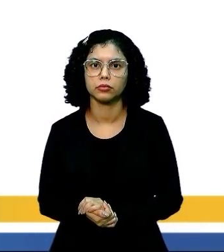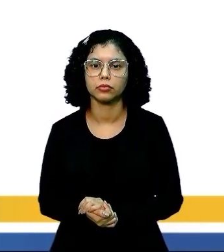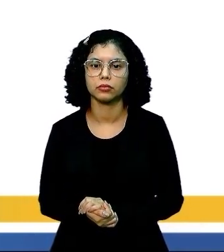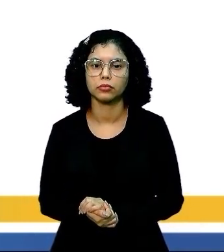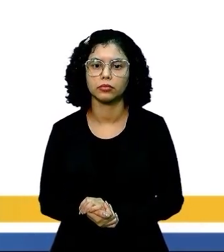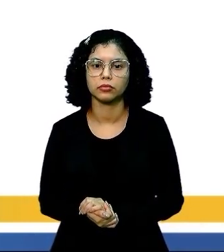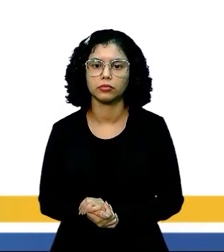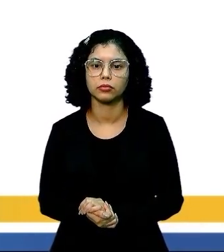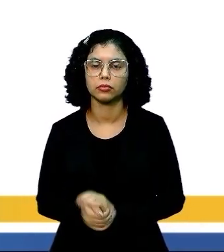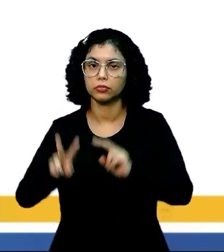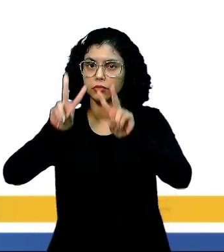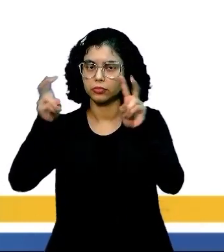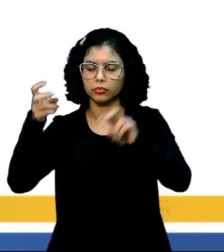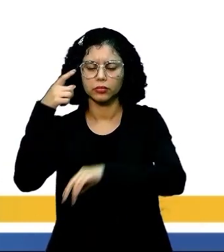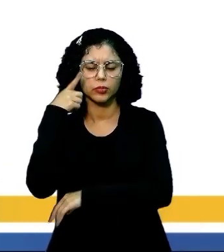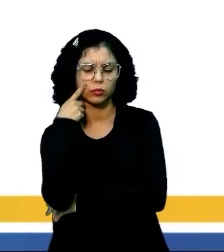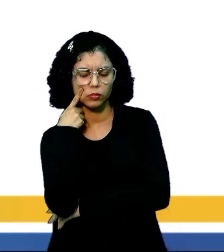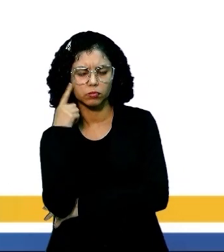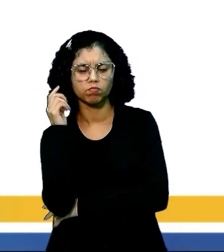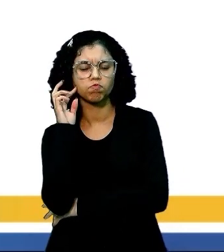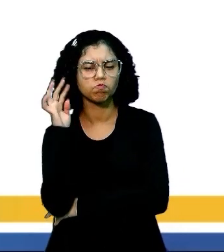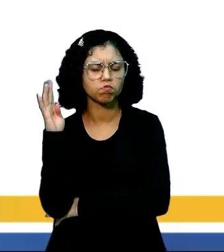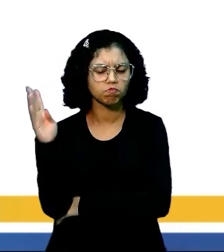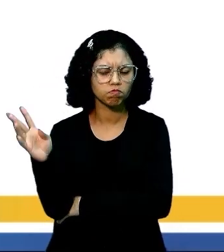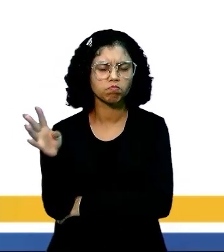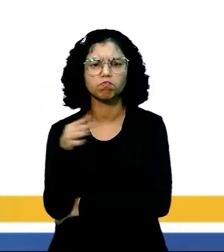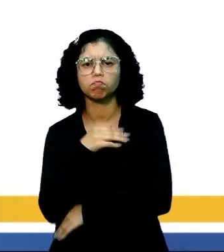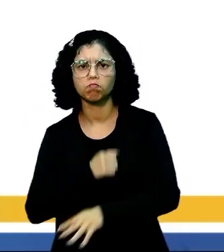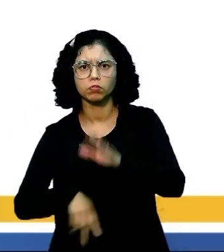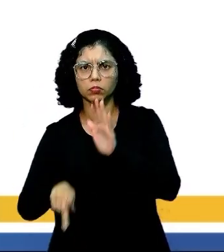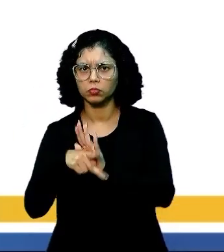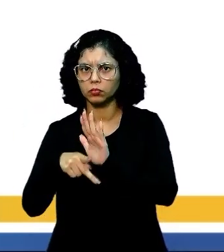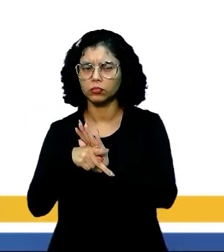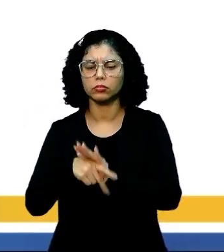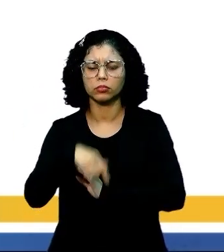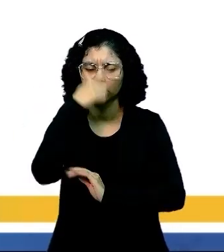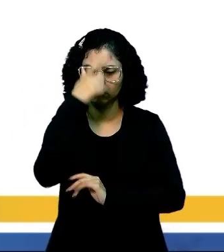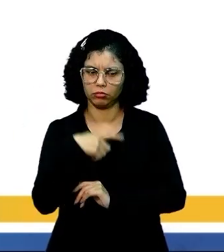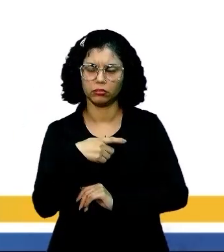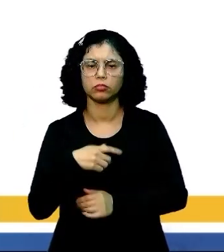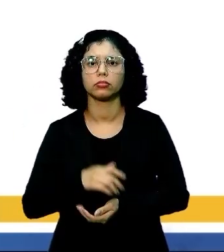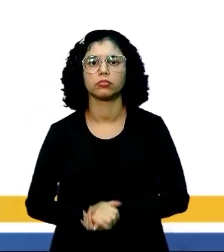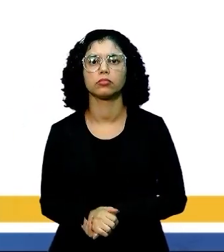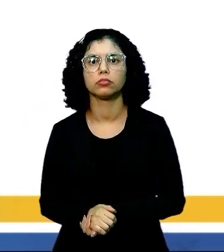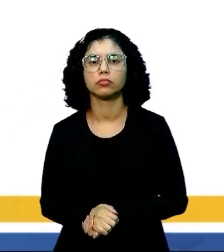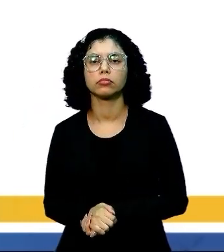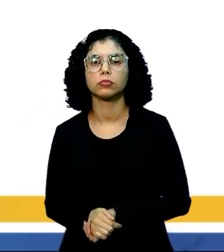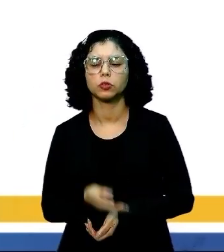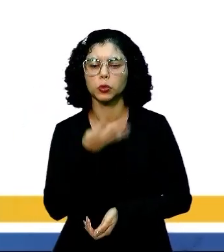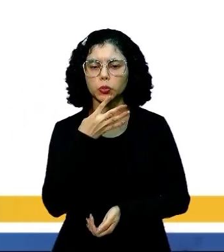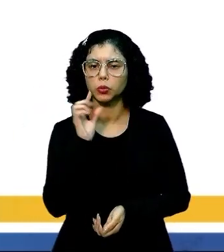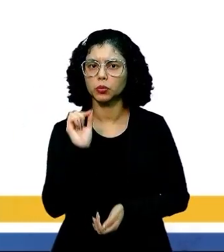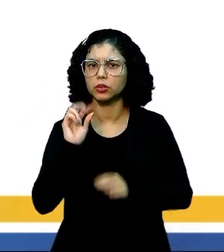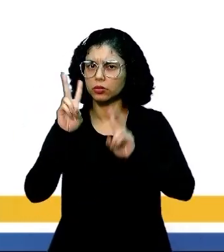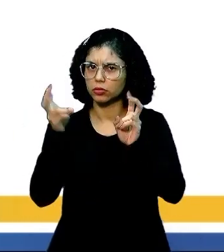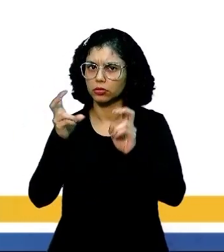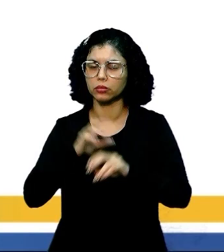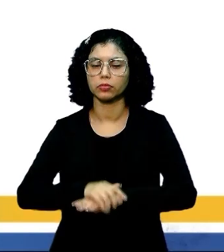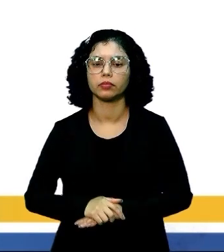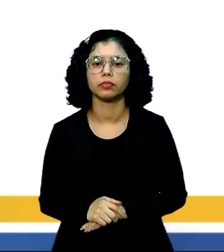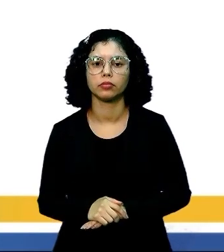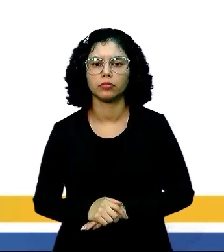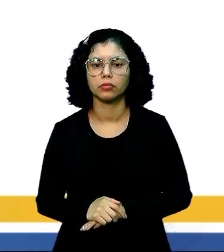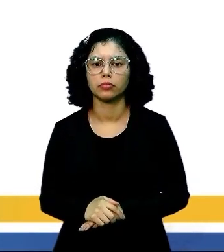refletir acerca dessa temática, né, o que eu falei, são os conhecimentos prévios, galera. Conhecimento prévio, o que é que você conhece acerca daquele determinado